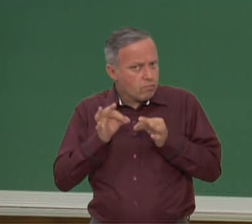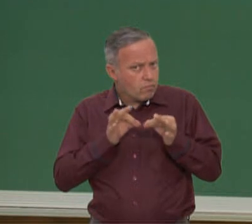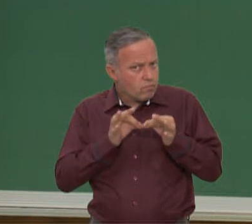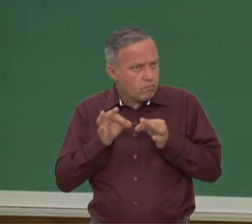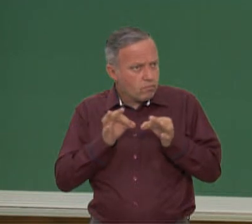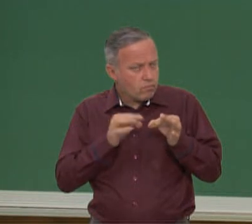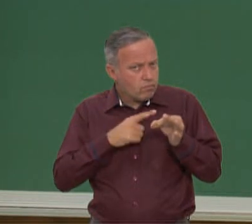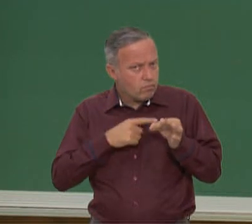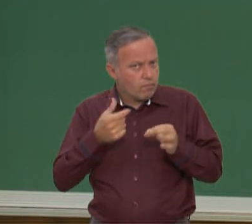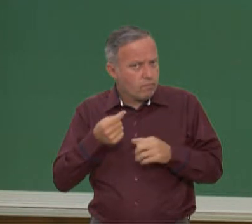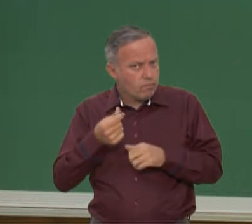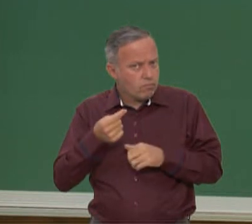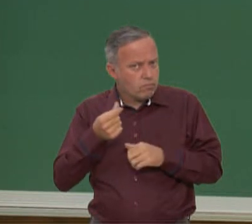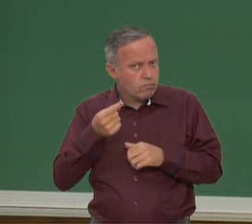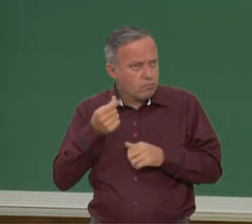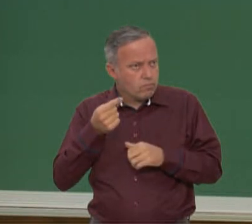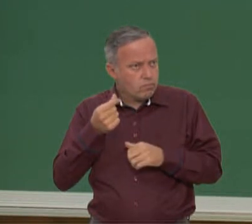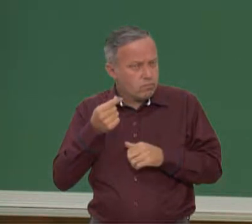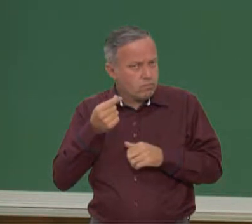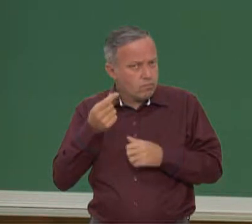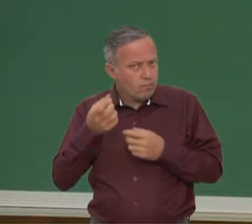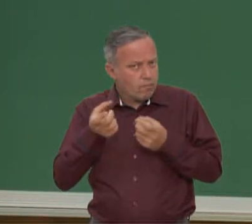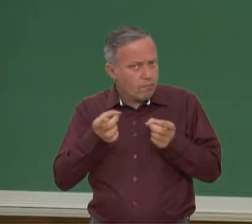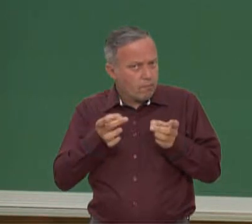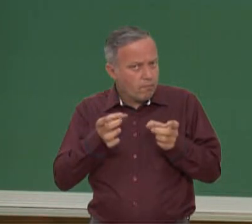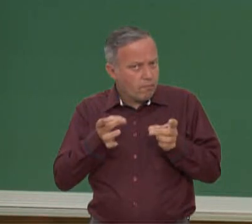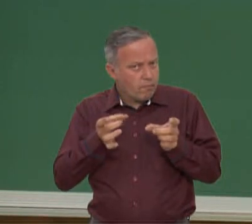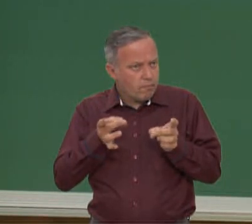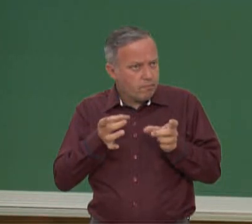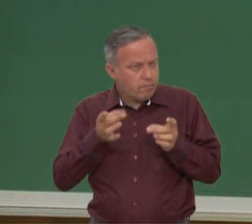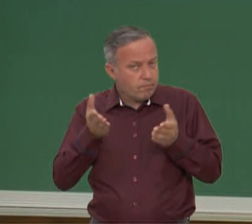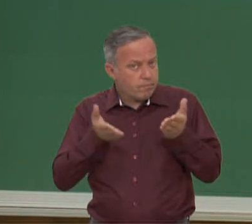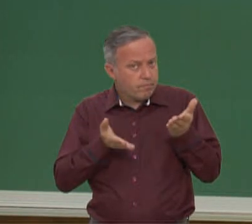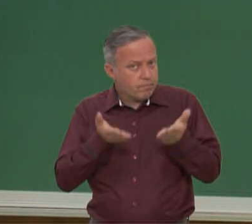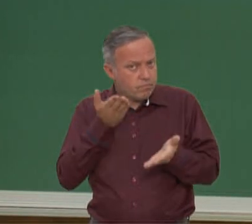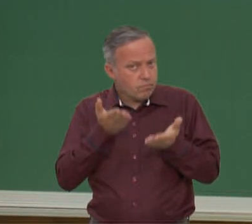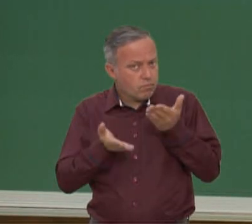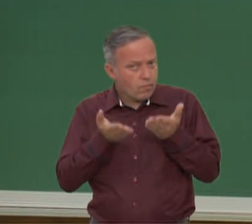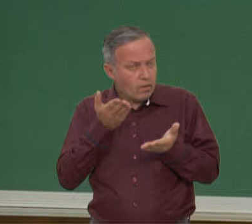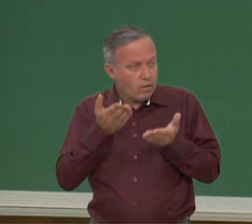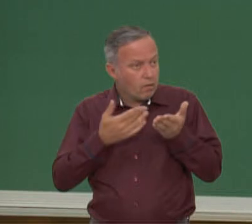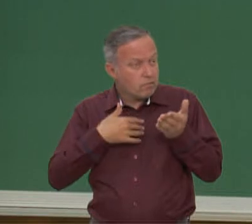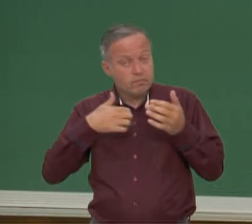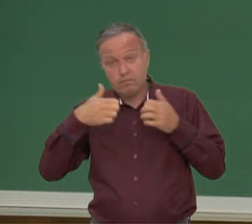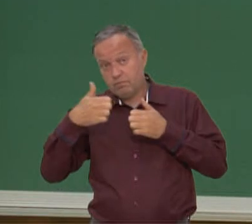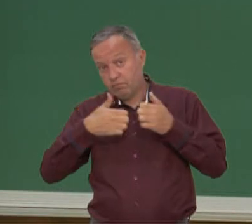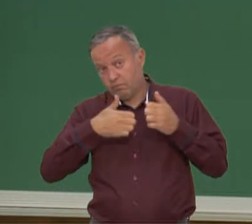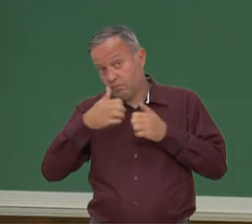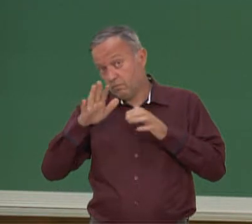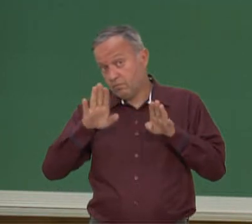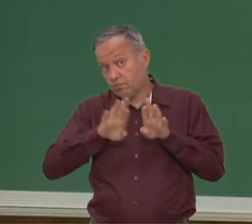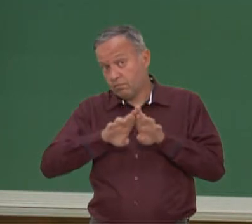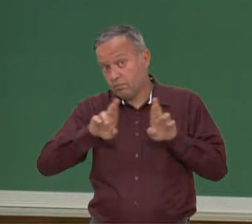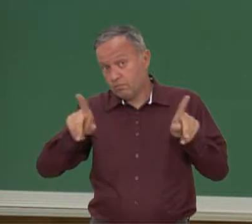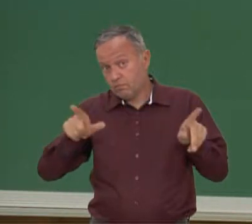até mesmo o valor dos bens comercializados, né? Então, dependendo se é bem industrializado, se não é, tem um valor diferente,